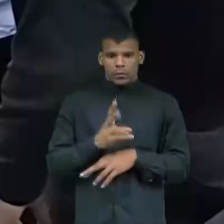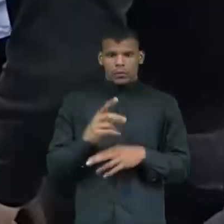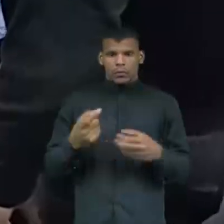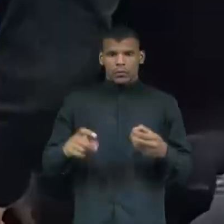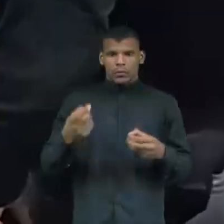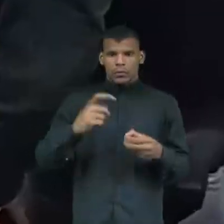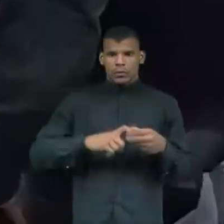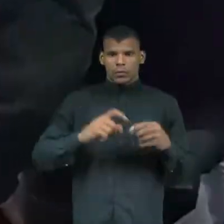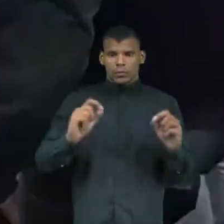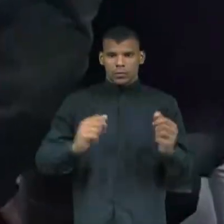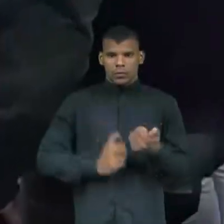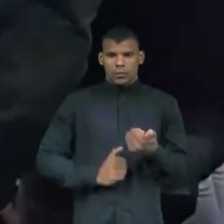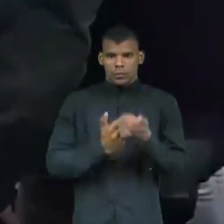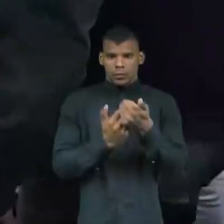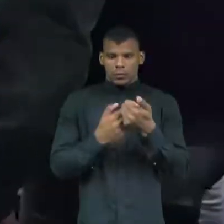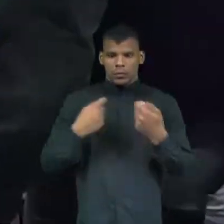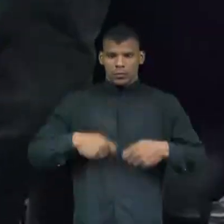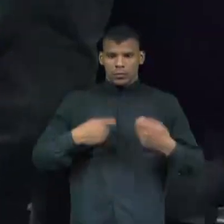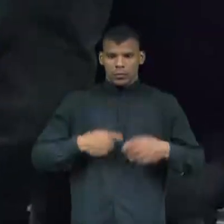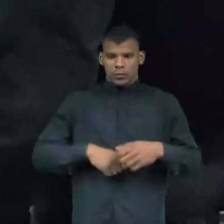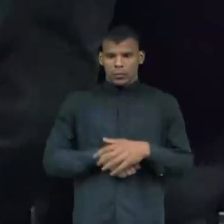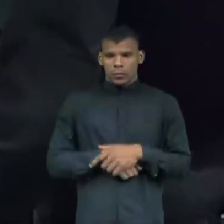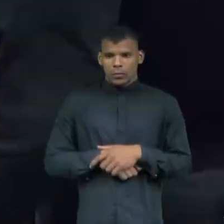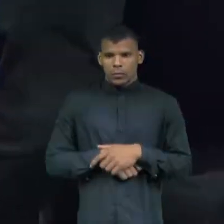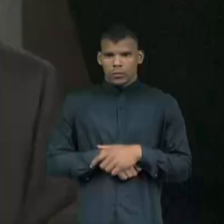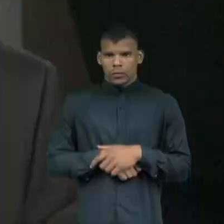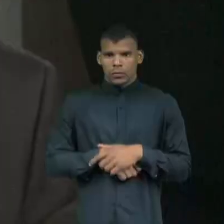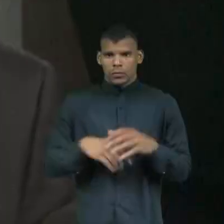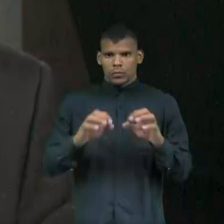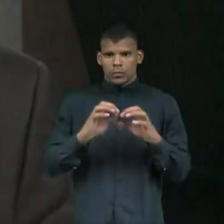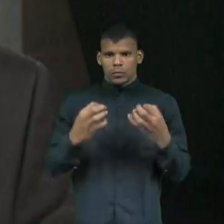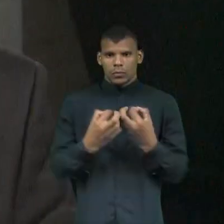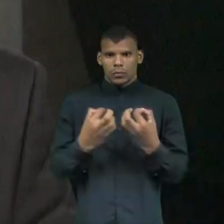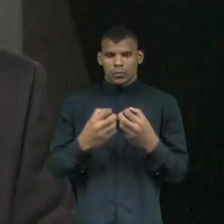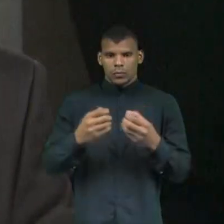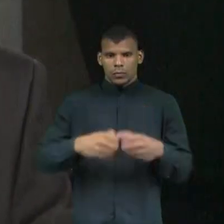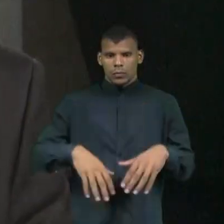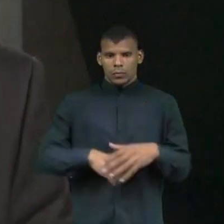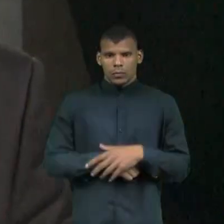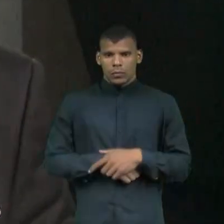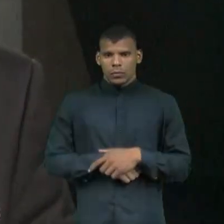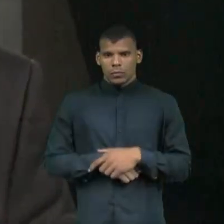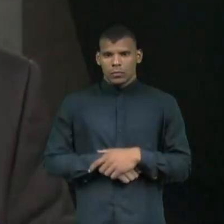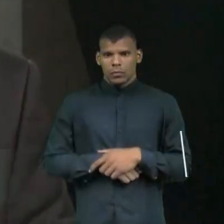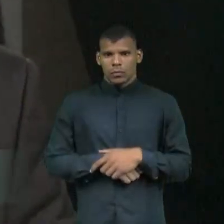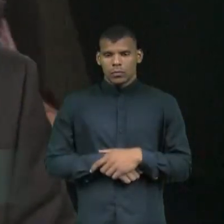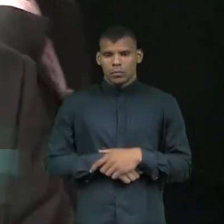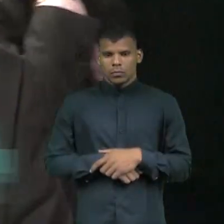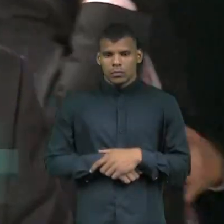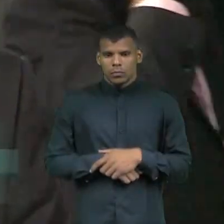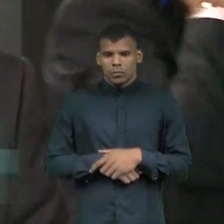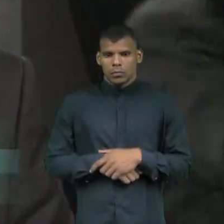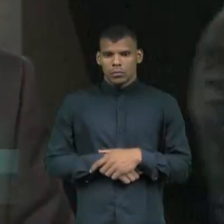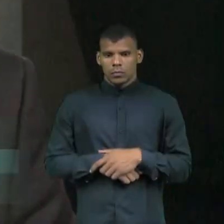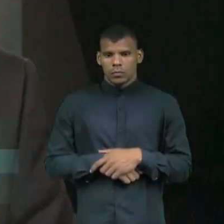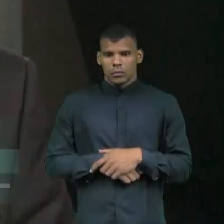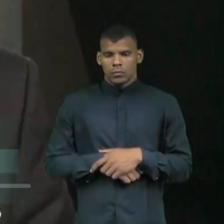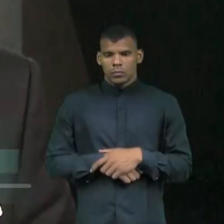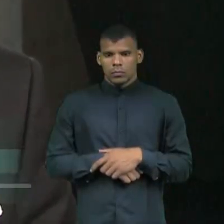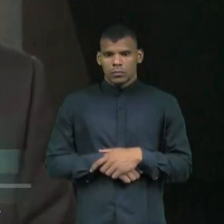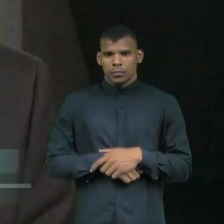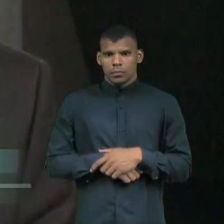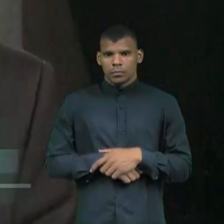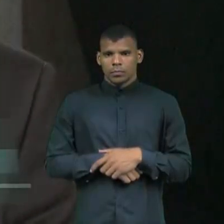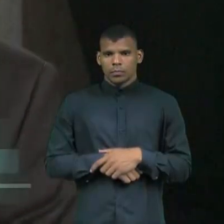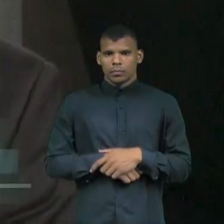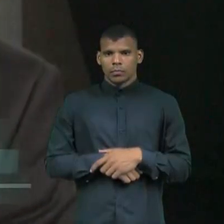do apoio necessário a famílias prejudicadas. Uma pauta universal, independente de situação ou oposição, dando meios e condições